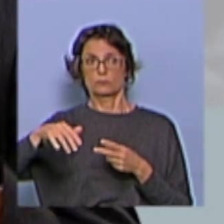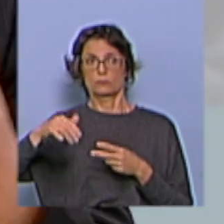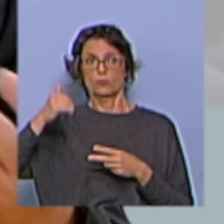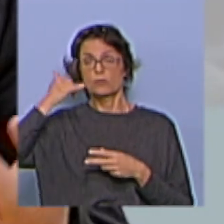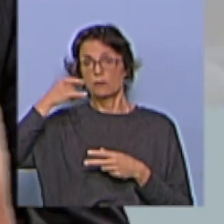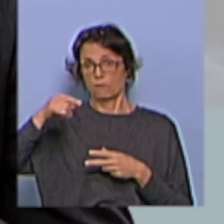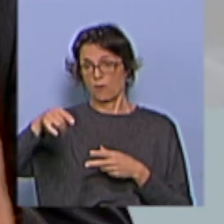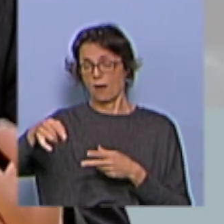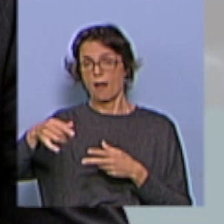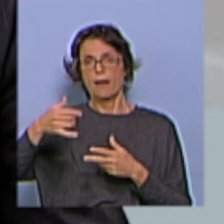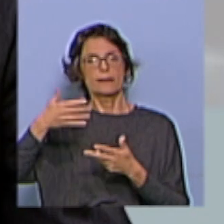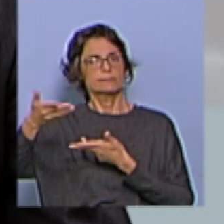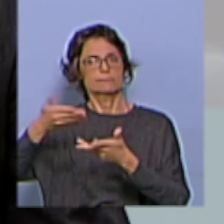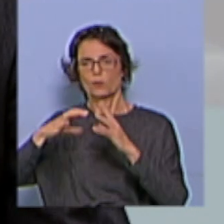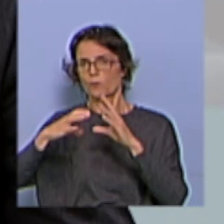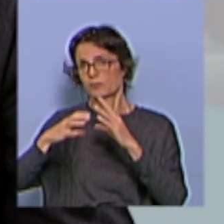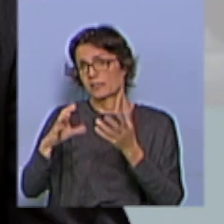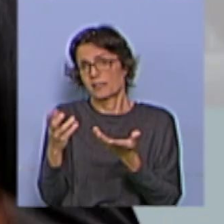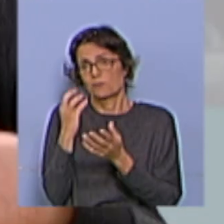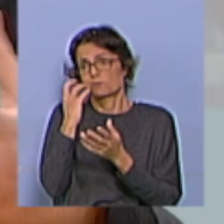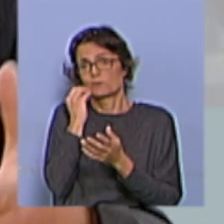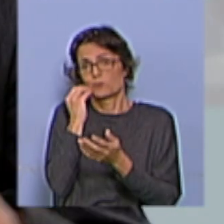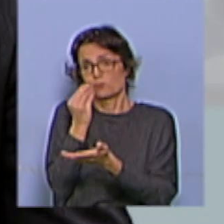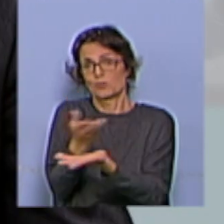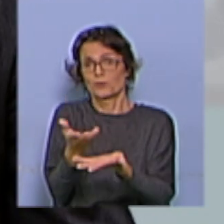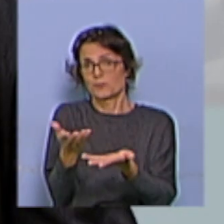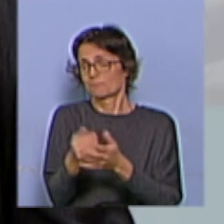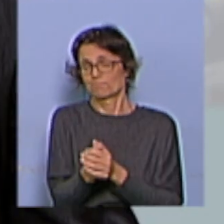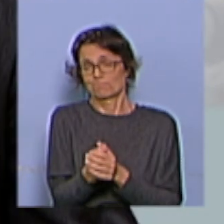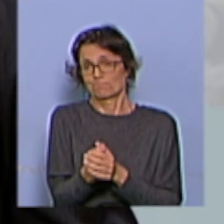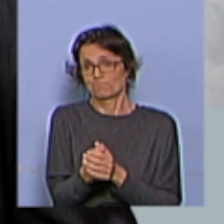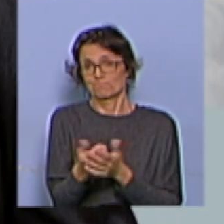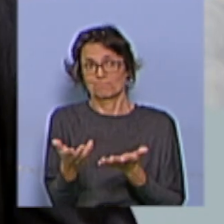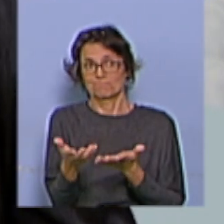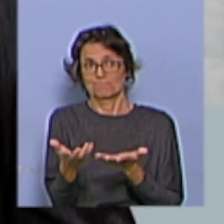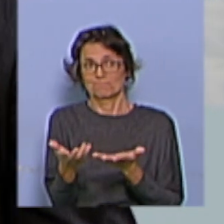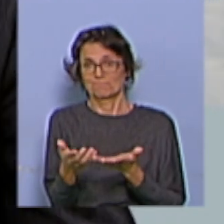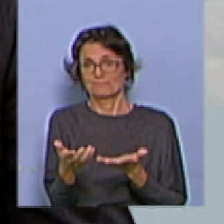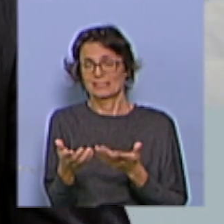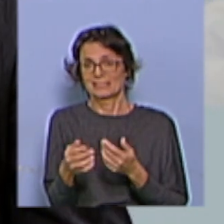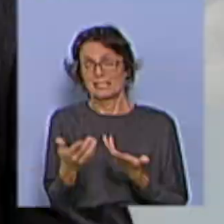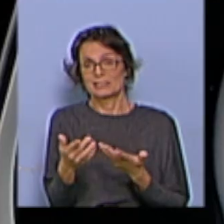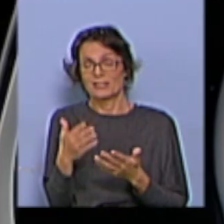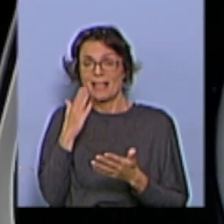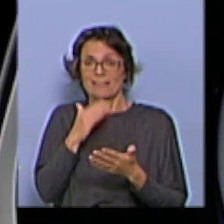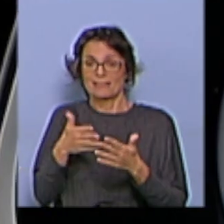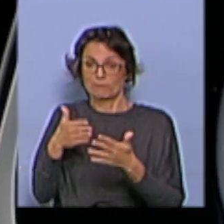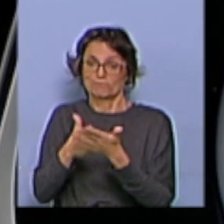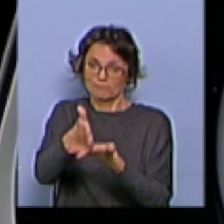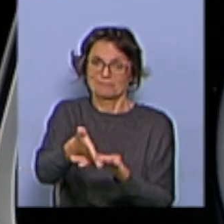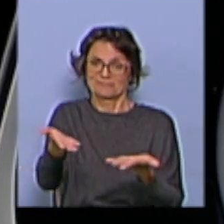teve-se utilizar um bocado estes estratagemas para superar claro. a separação que existia. Mas a preocupação dos